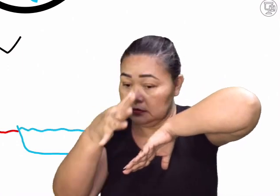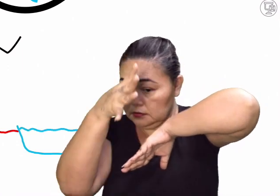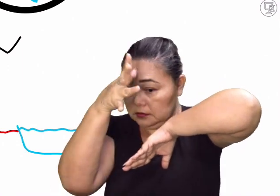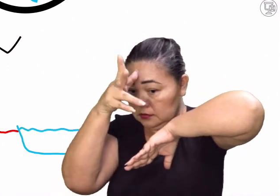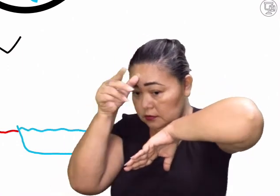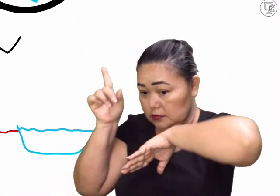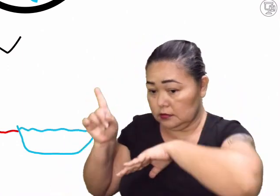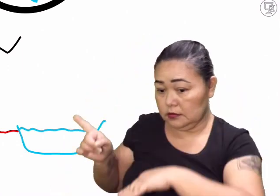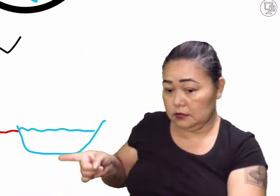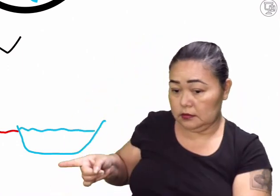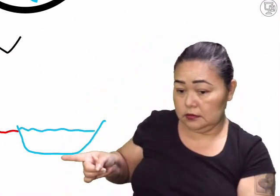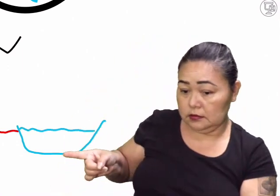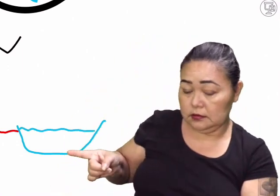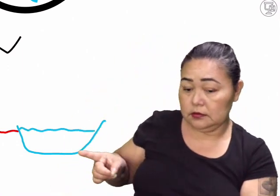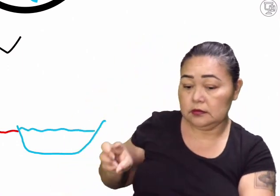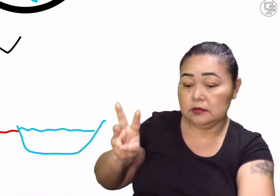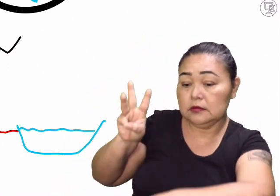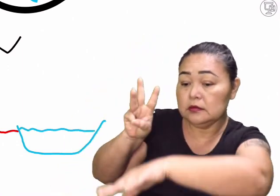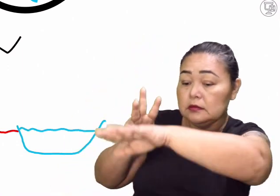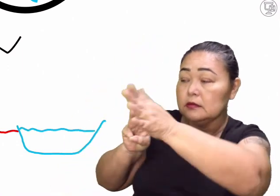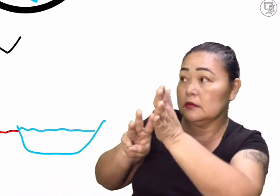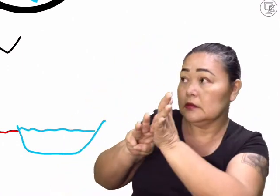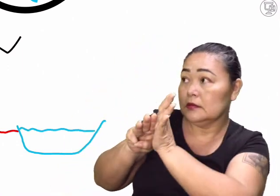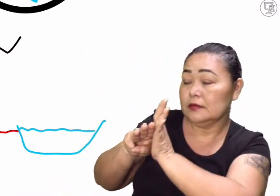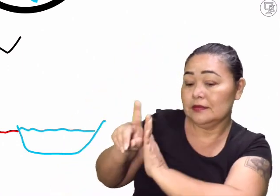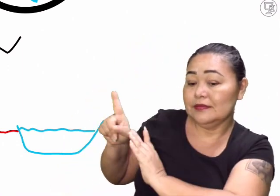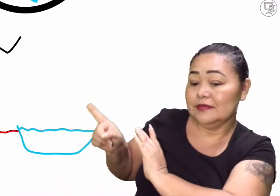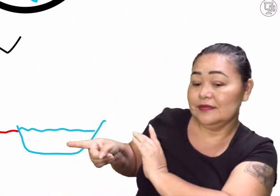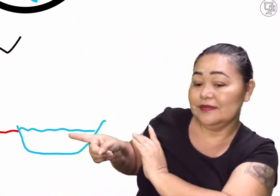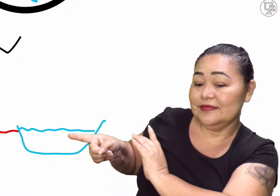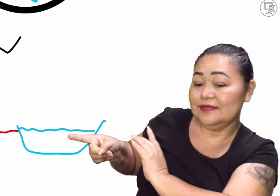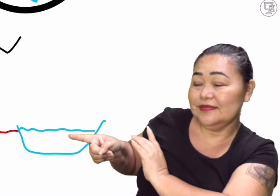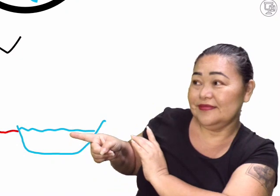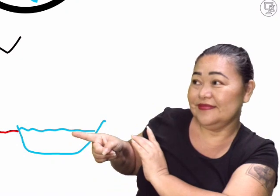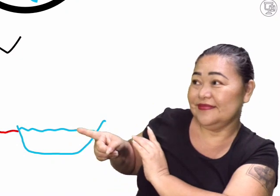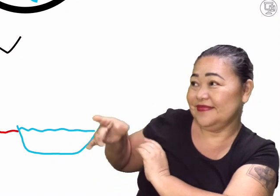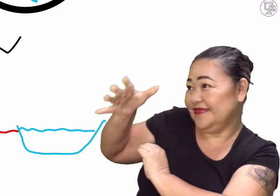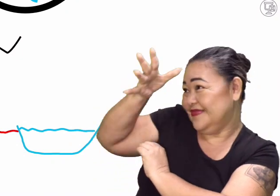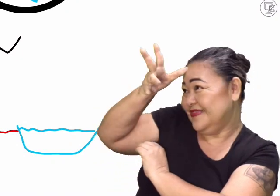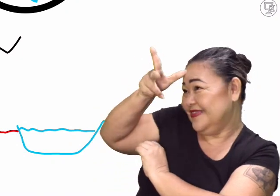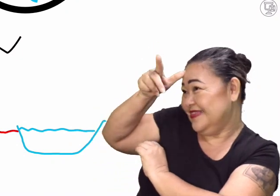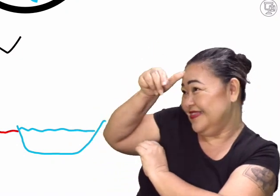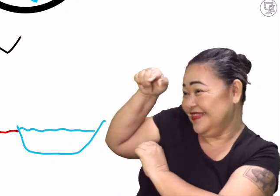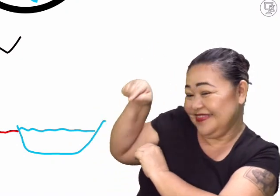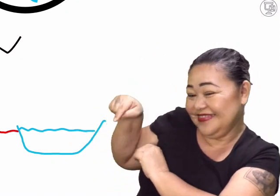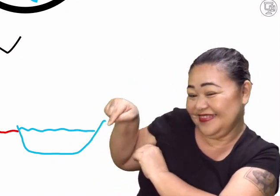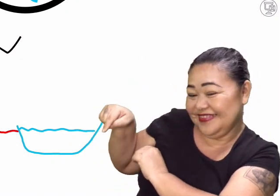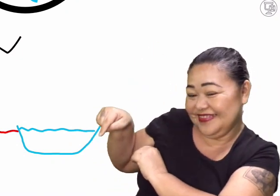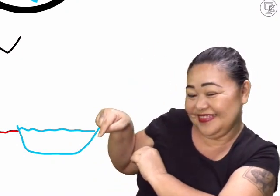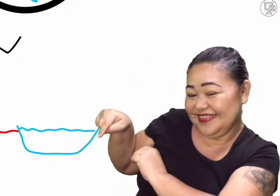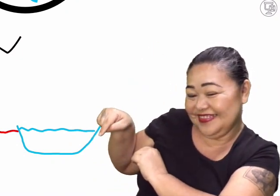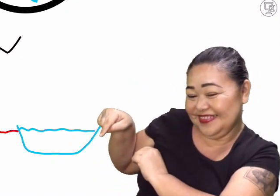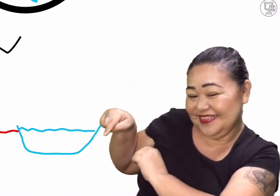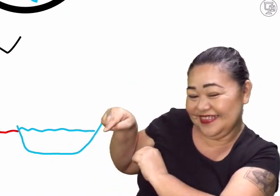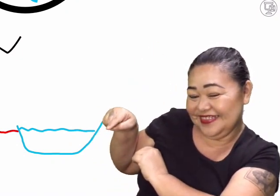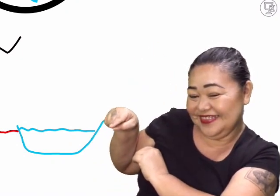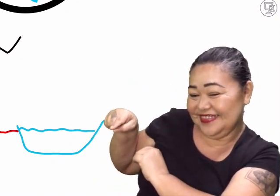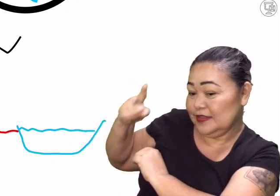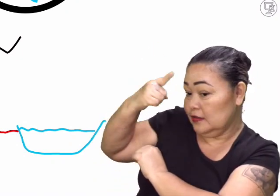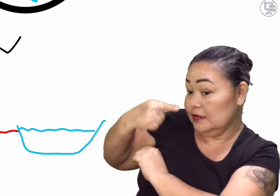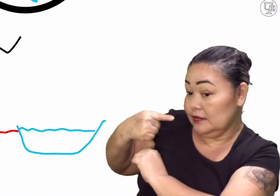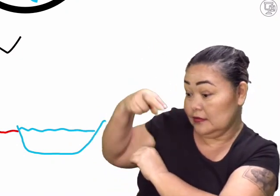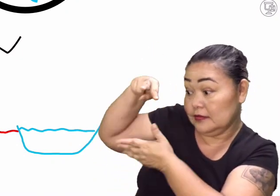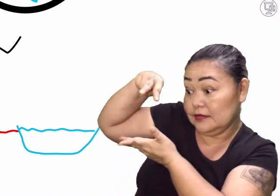Amazonas. O rio Madeira descendo, ladeira abaixo, tá? Eu fiz aqui um desenho em perfil, não é